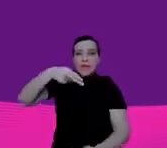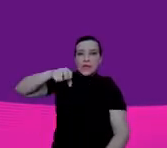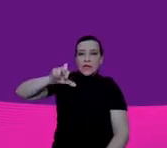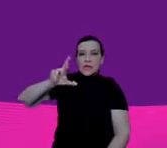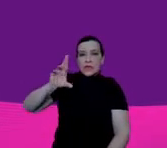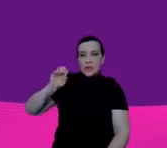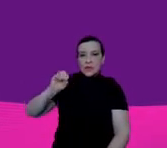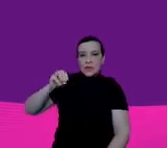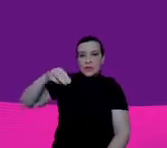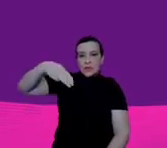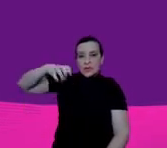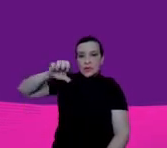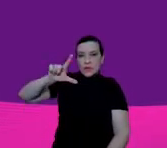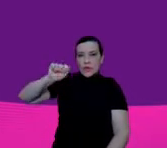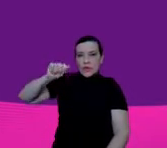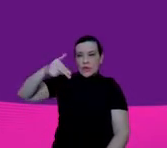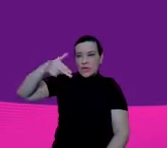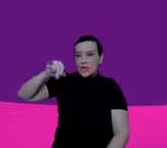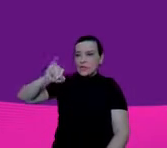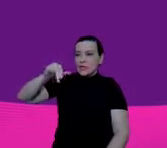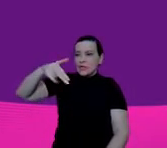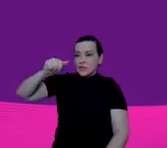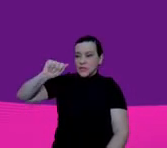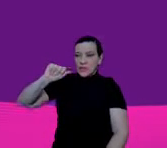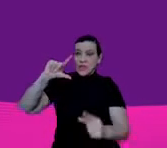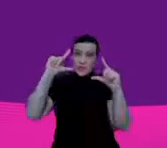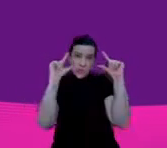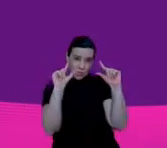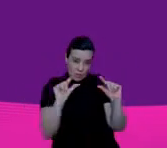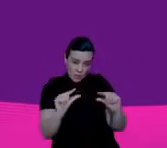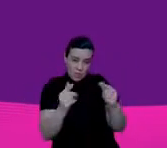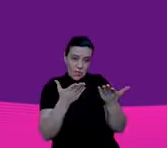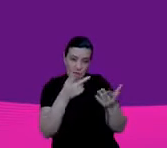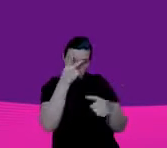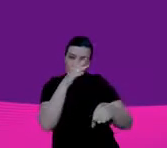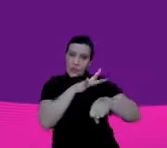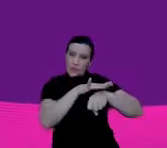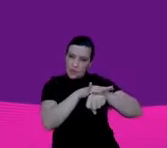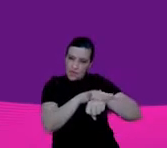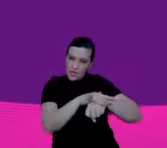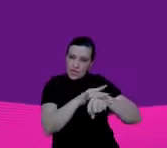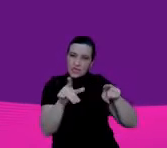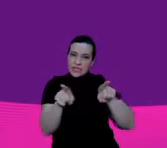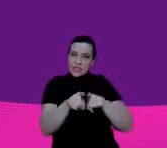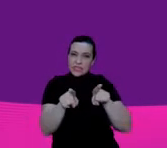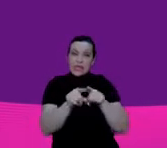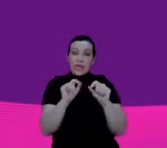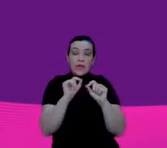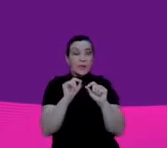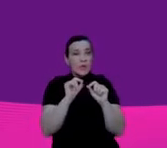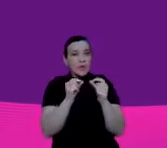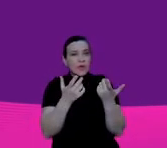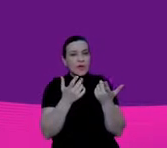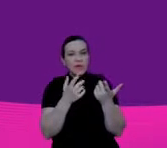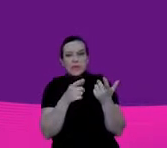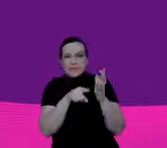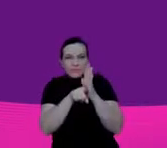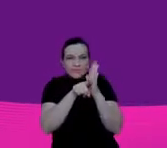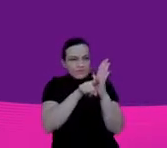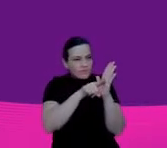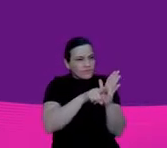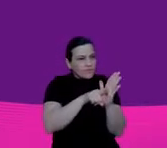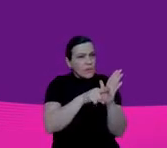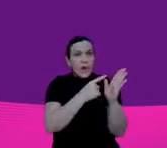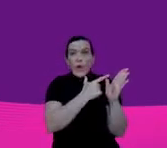no paciente com Parkinson. A gente veria uma redução da hiperintensidade na substância negra. E um outro marcador